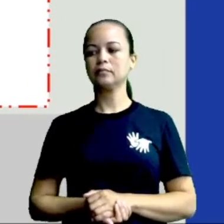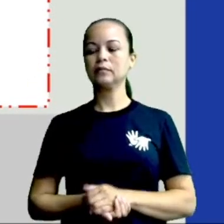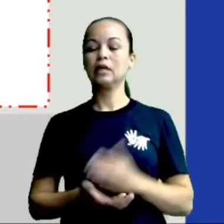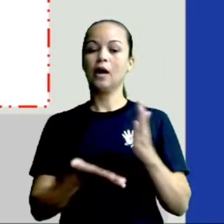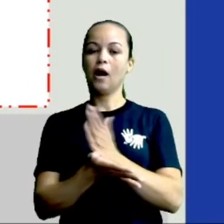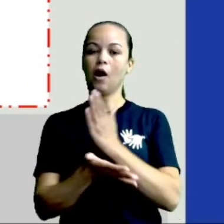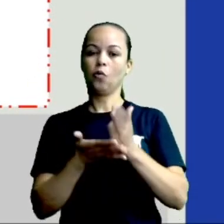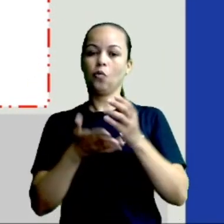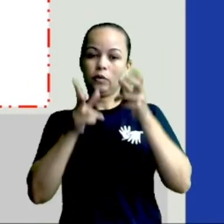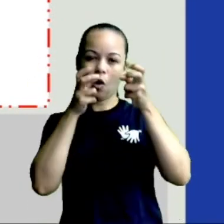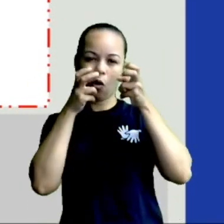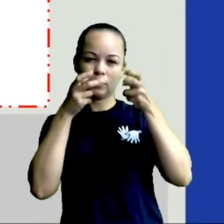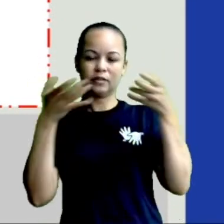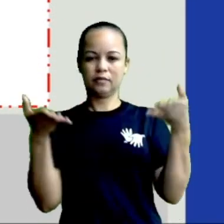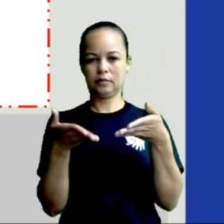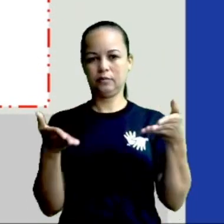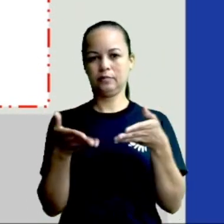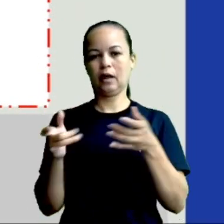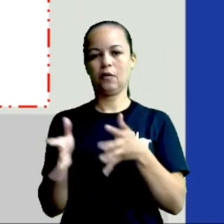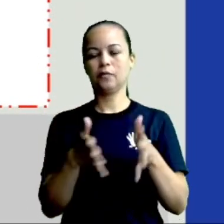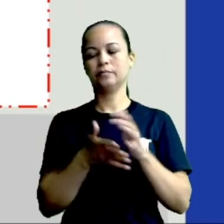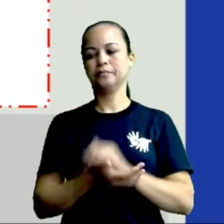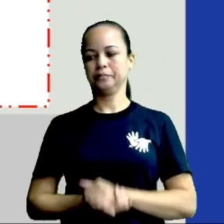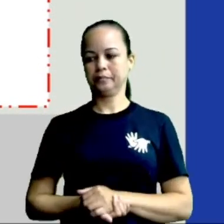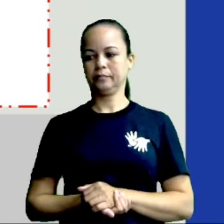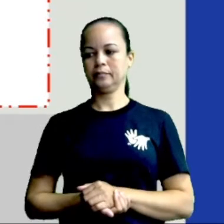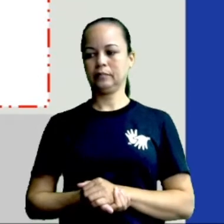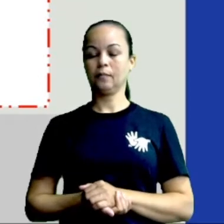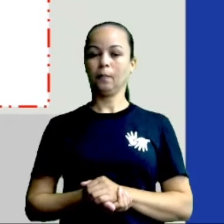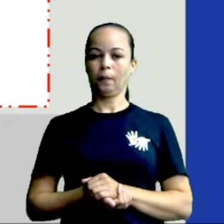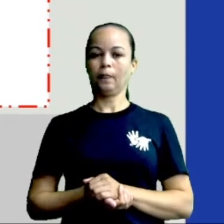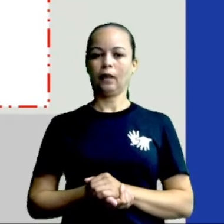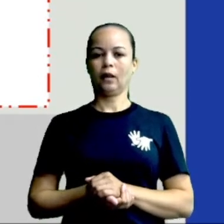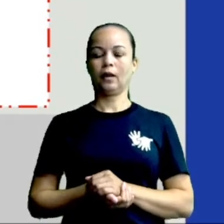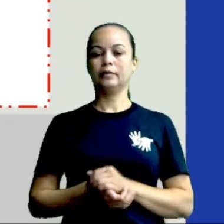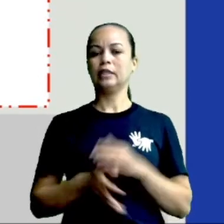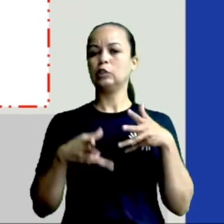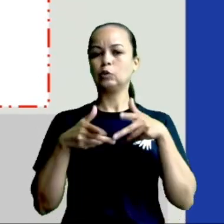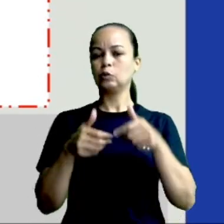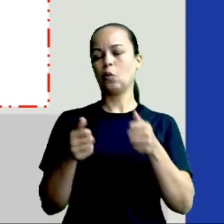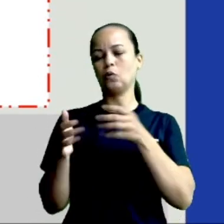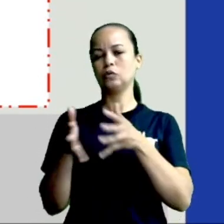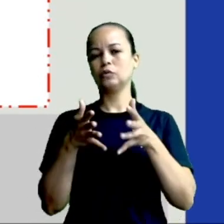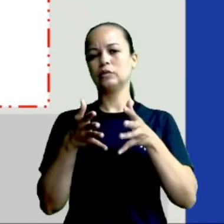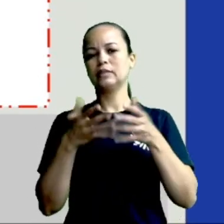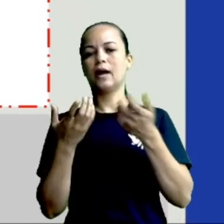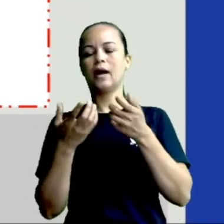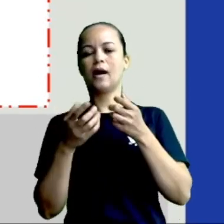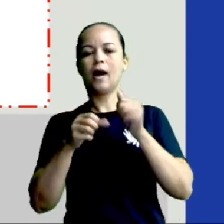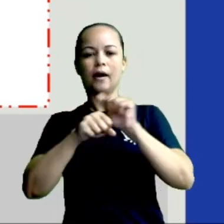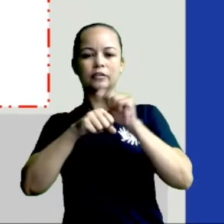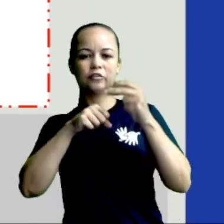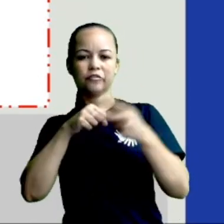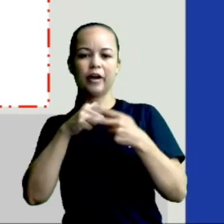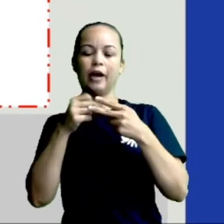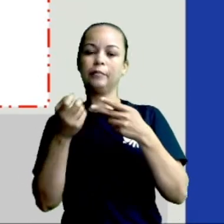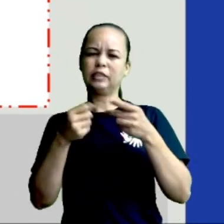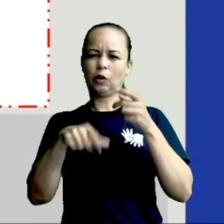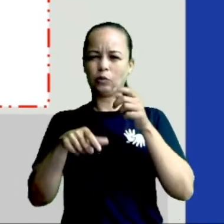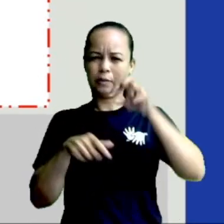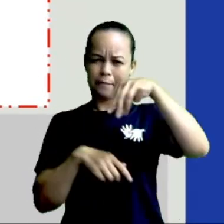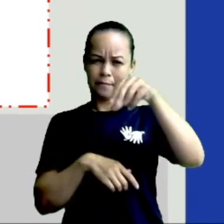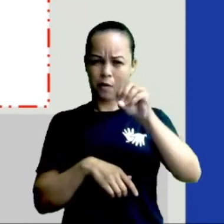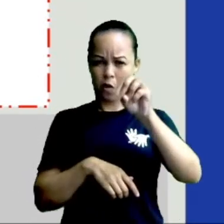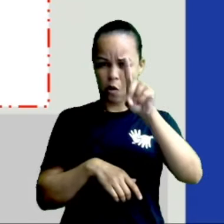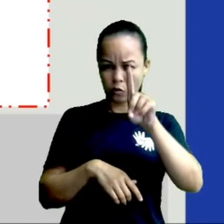Vamos para algumas observações. Então, ó, fiquem atentos, por quê? Nem todos os advérbios terminados em mente, eles são de modo, tá bom? A